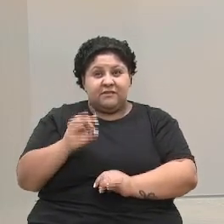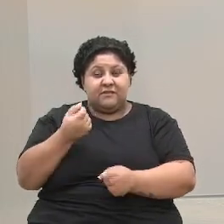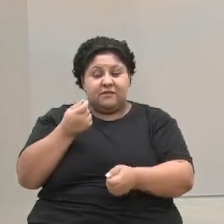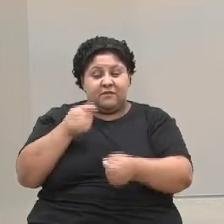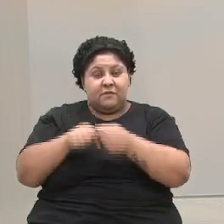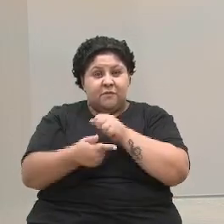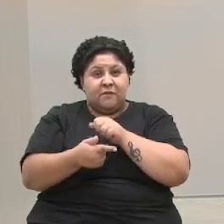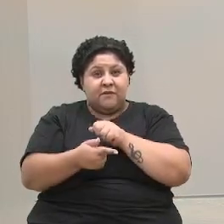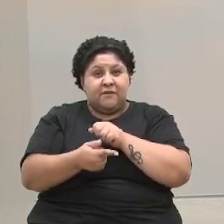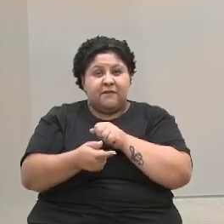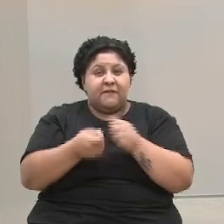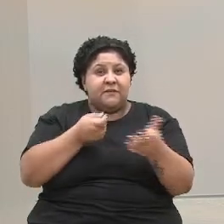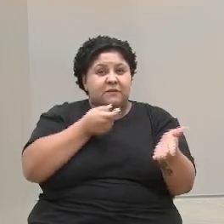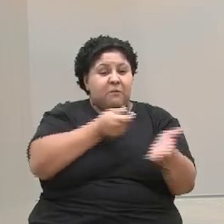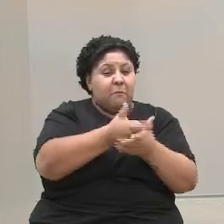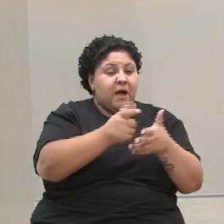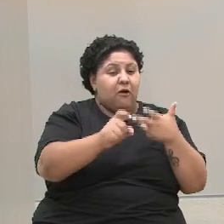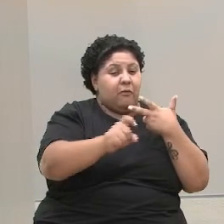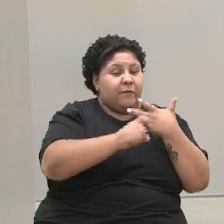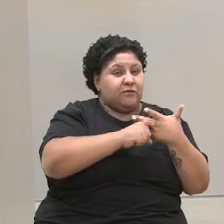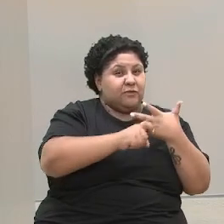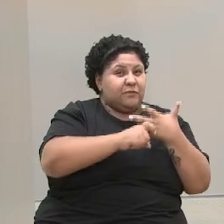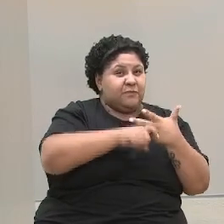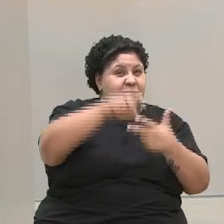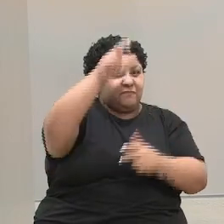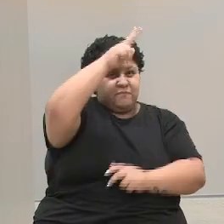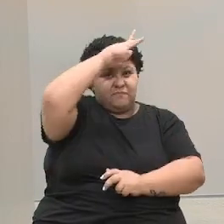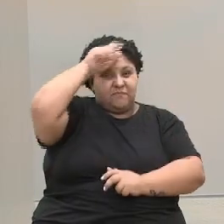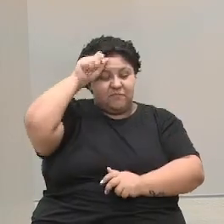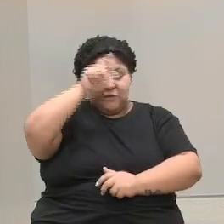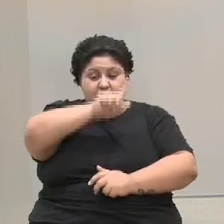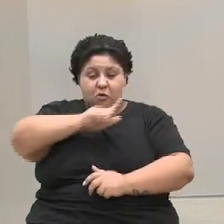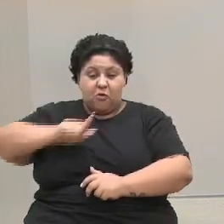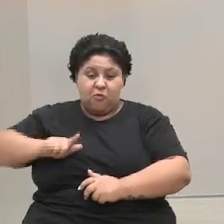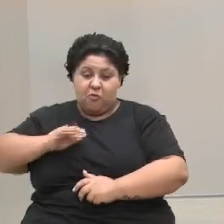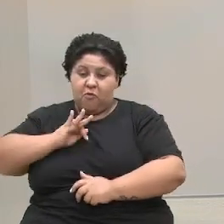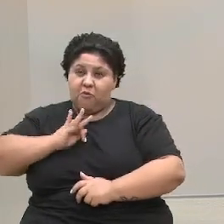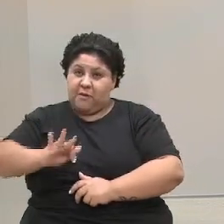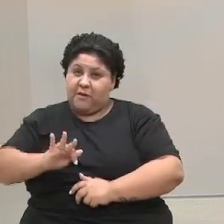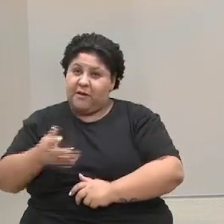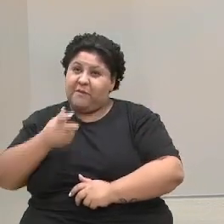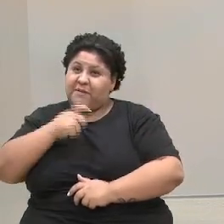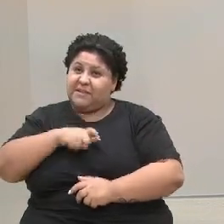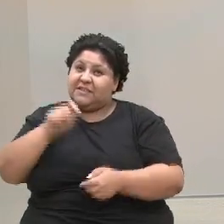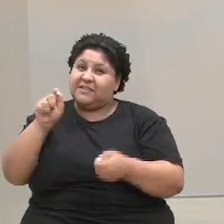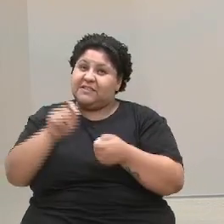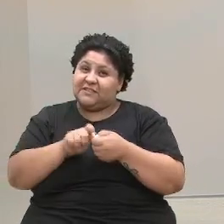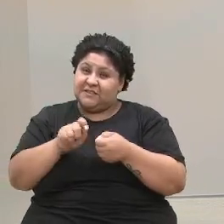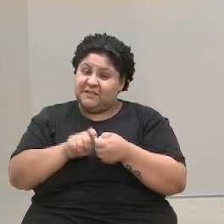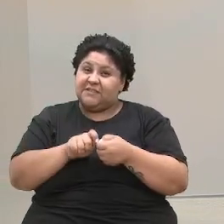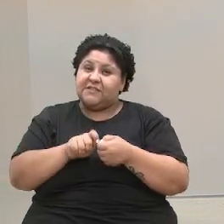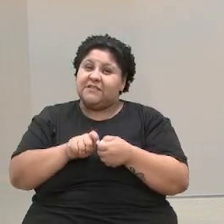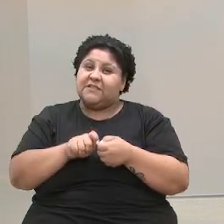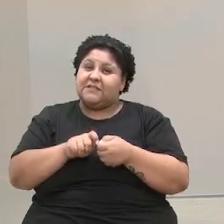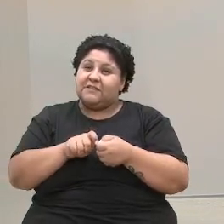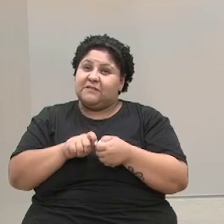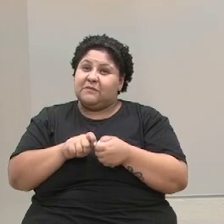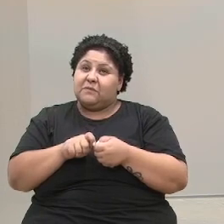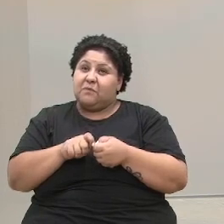arcados pelo executivo municipal. O governo federal, que deveria fazer uma contrapartida maior, não